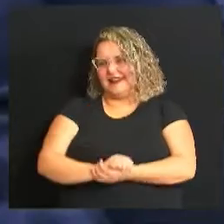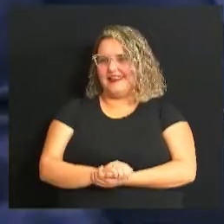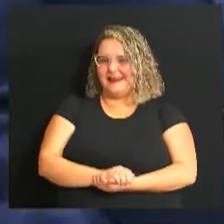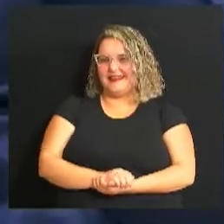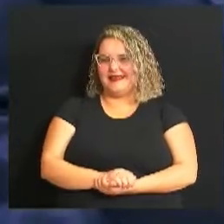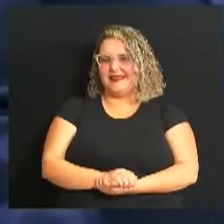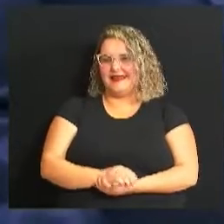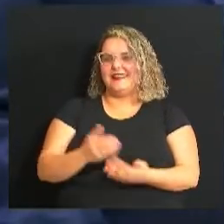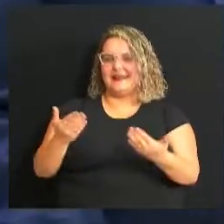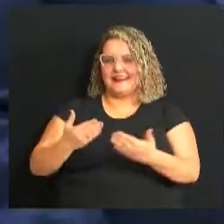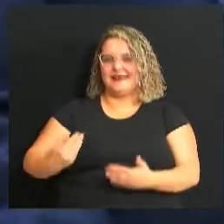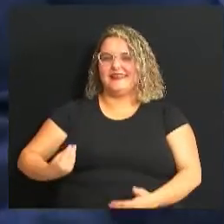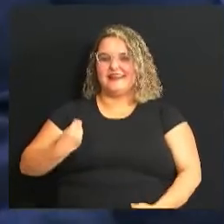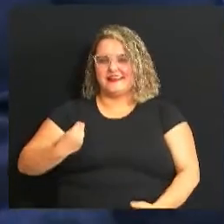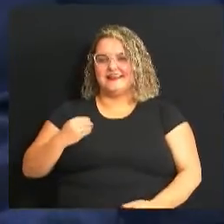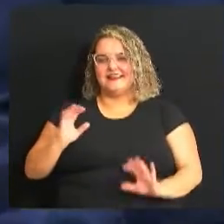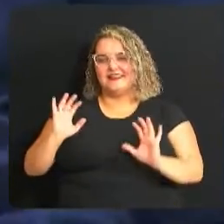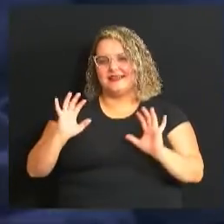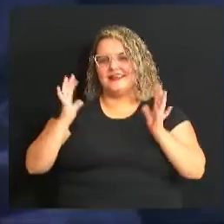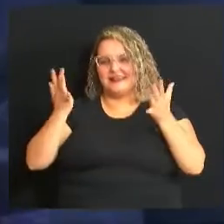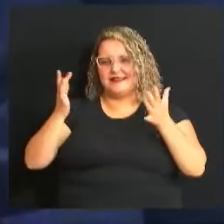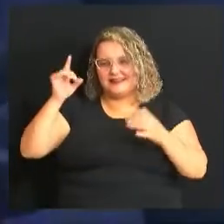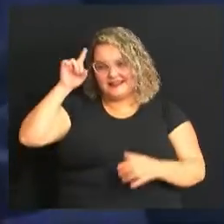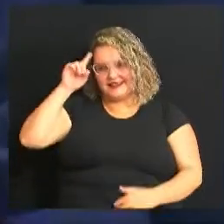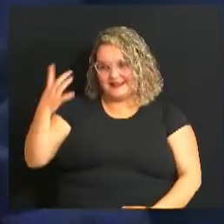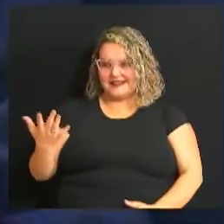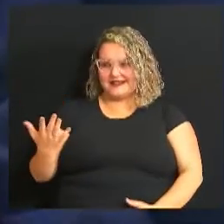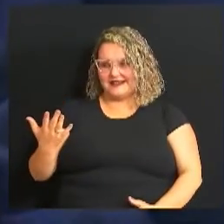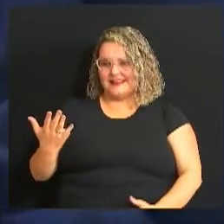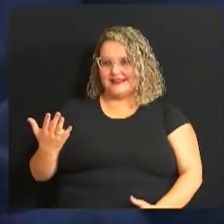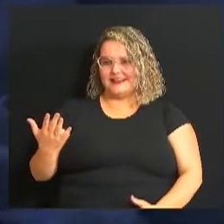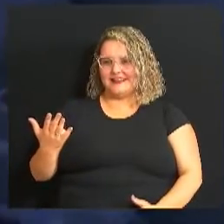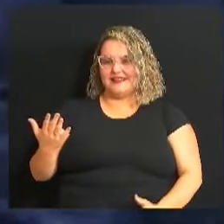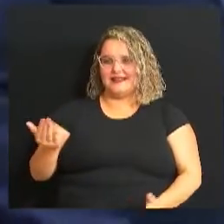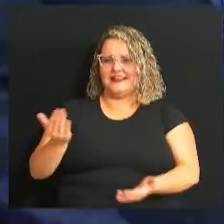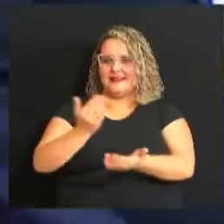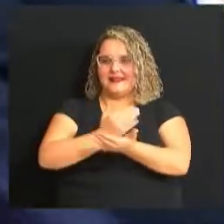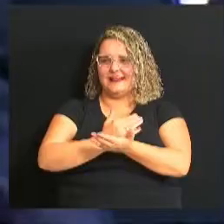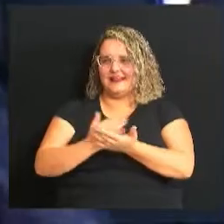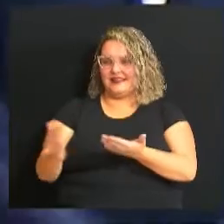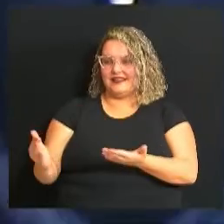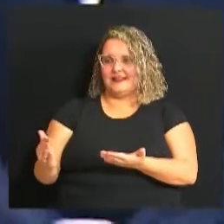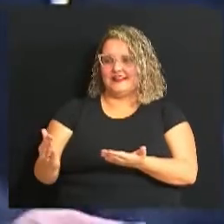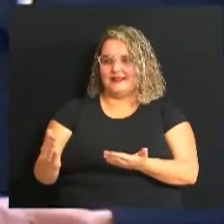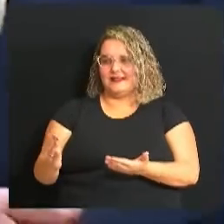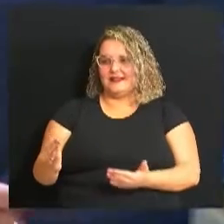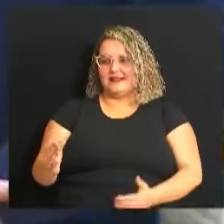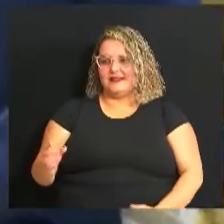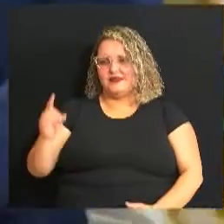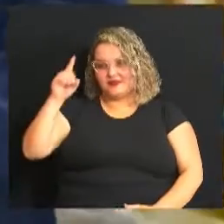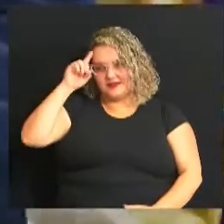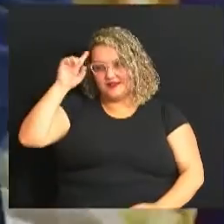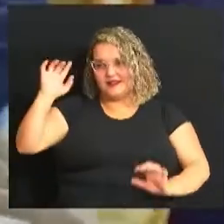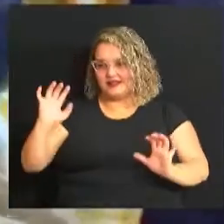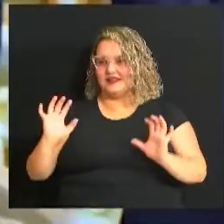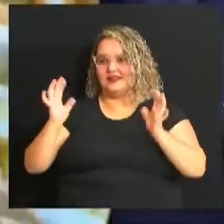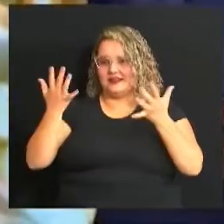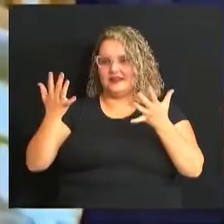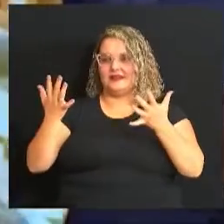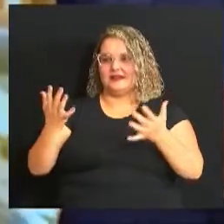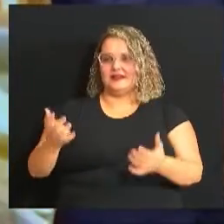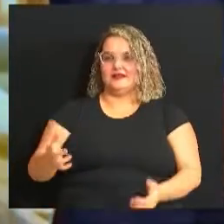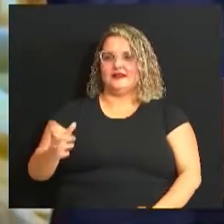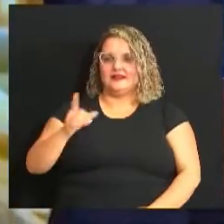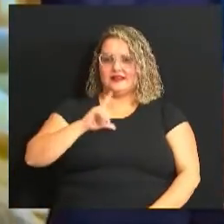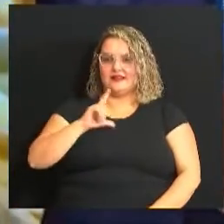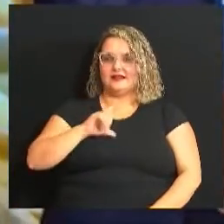estamos comemorando essa data. É o início de uma data festiva. Queremos aqui, Dário, que a